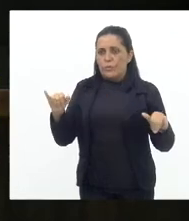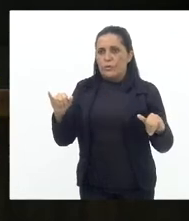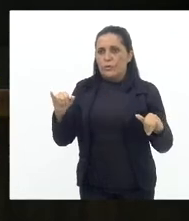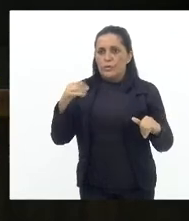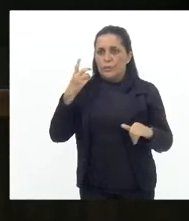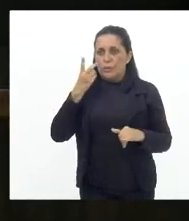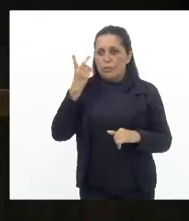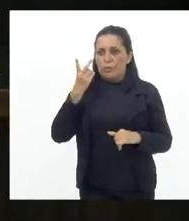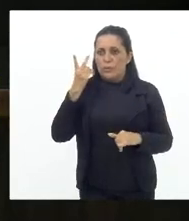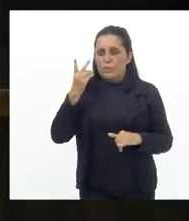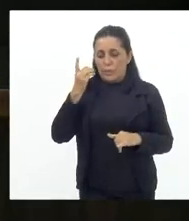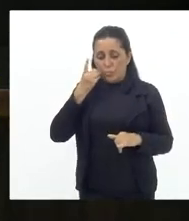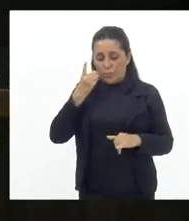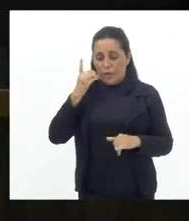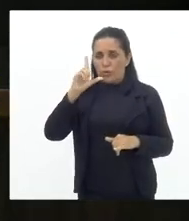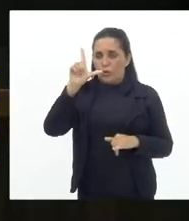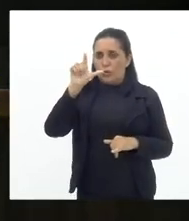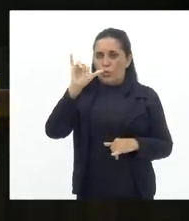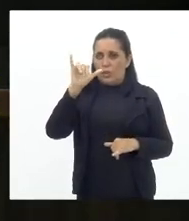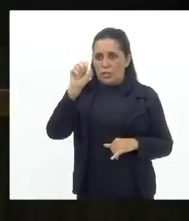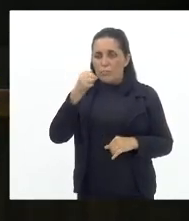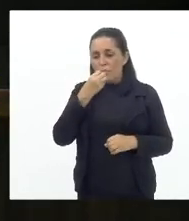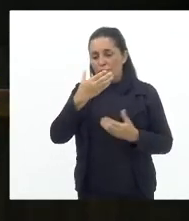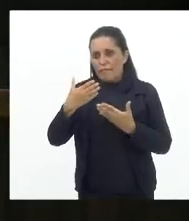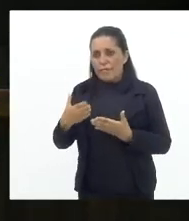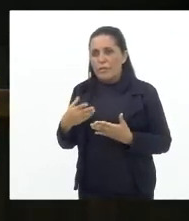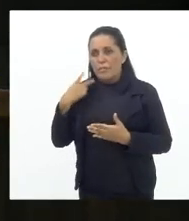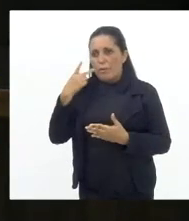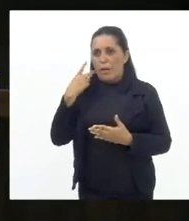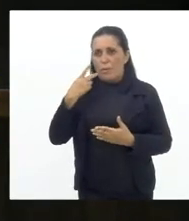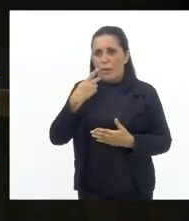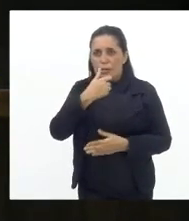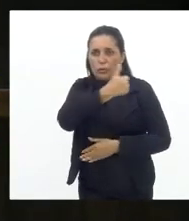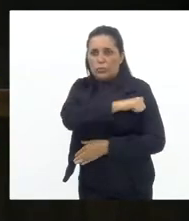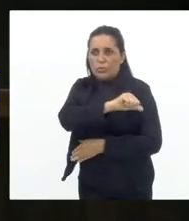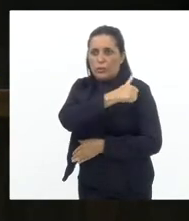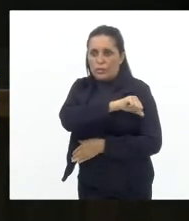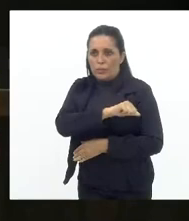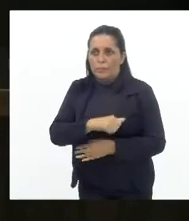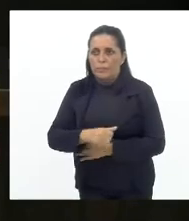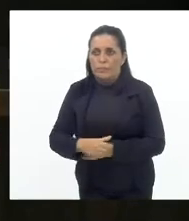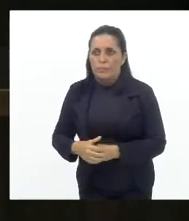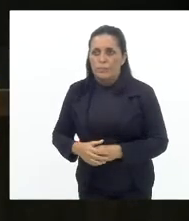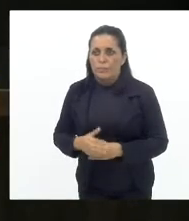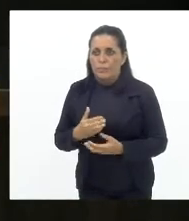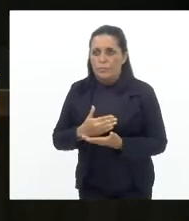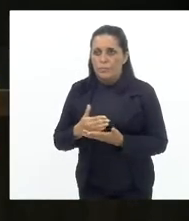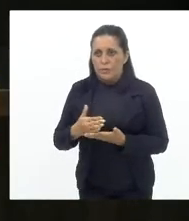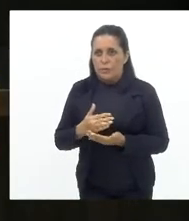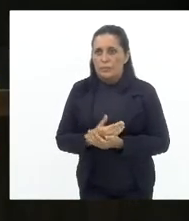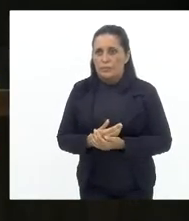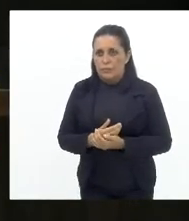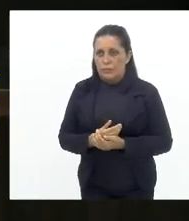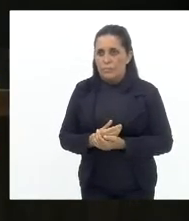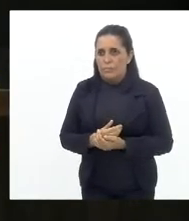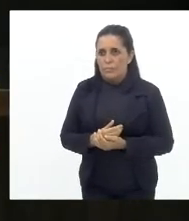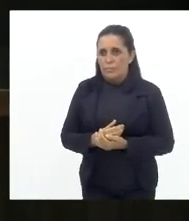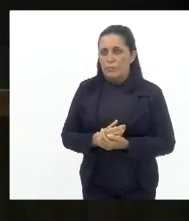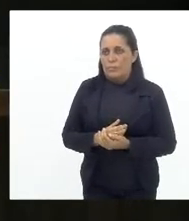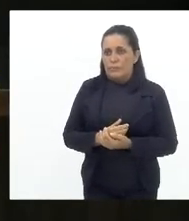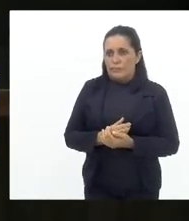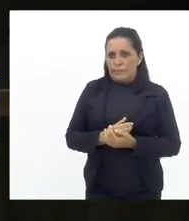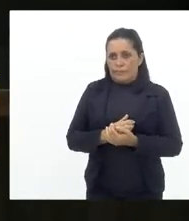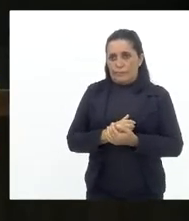pelo Deputado Luiz Paulo Seja bem vindo ao Parlamento do Rio de Janeiro vou começar a contar o seu tempo só agora